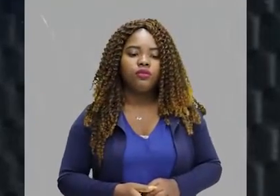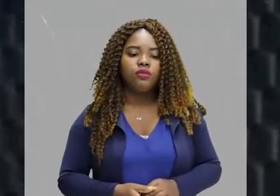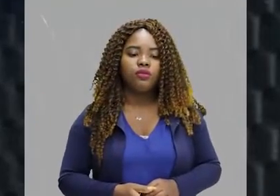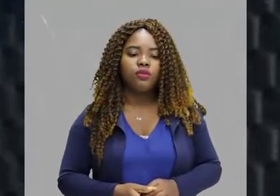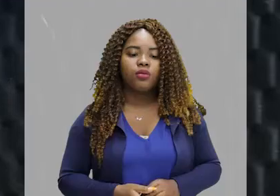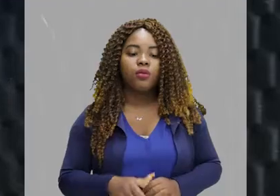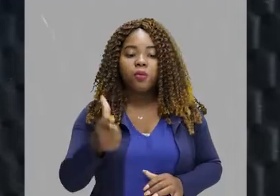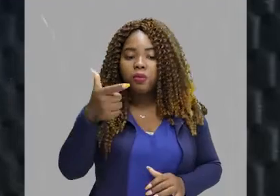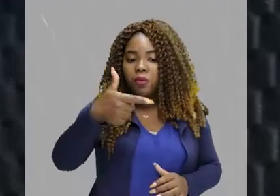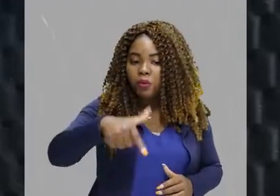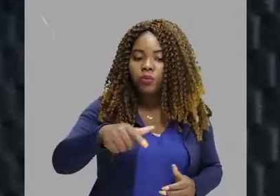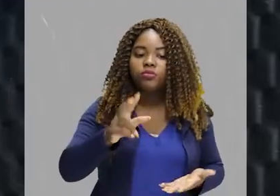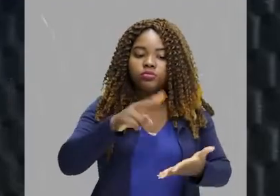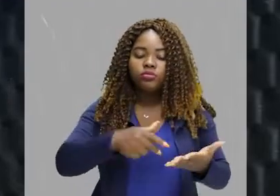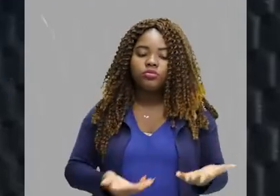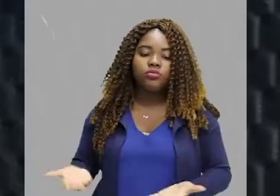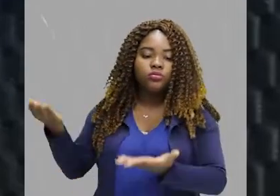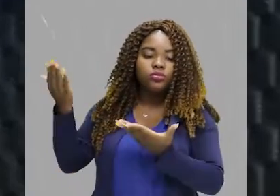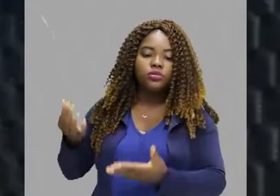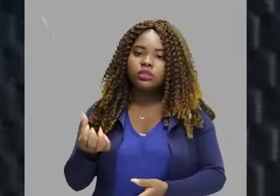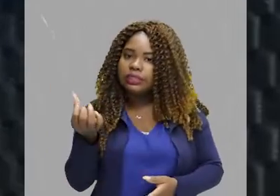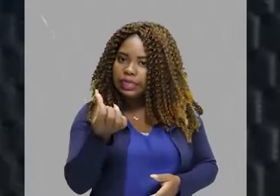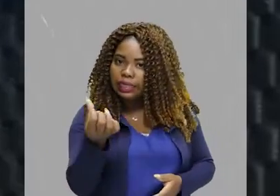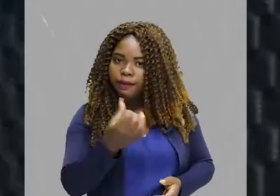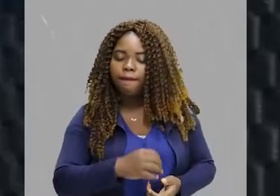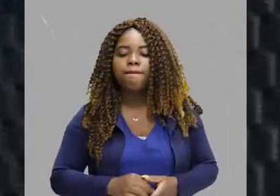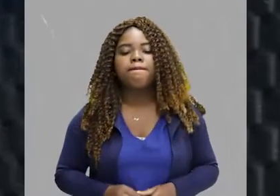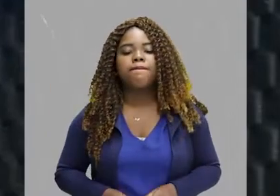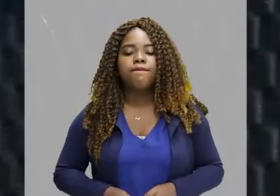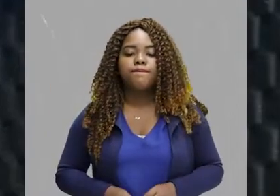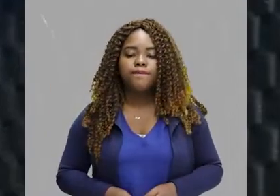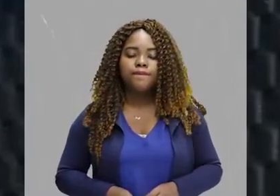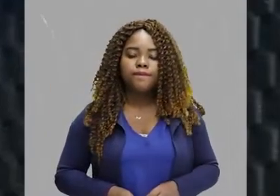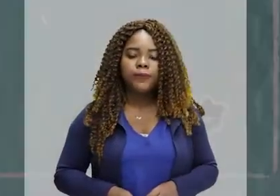Utilização de produtos que sejam biodegradáveis é outra coisa que dá para você fazer.